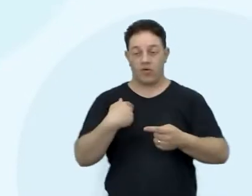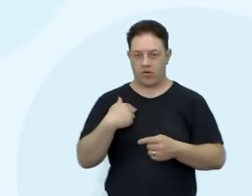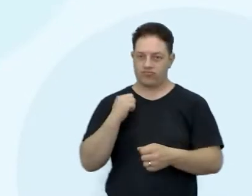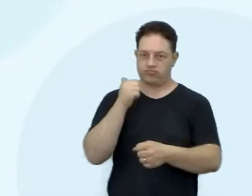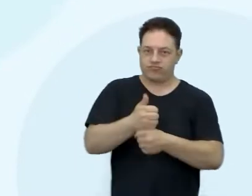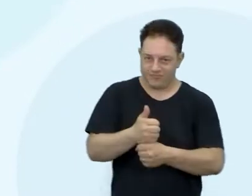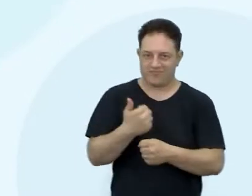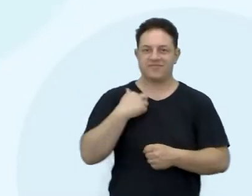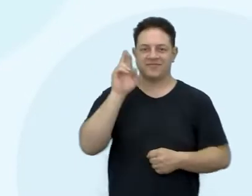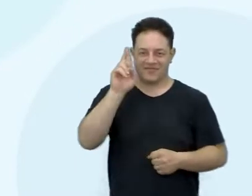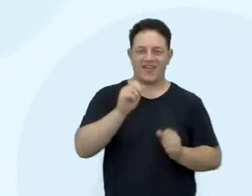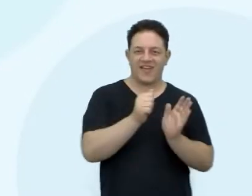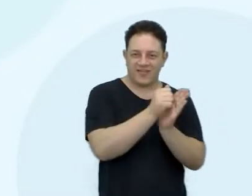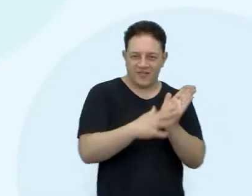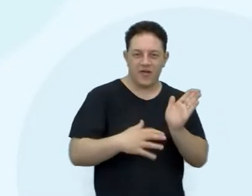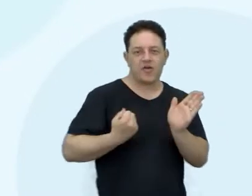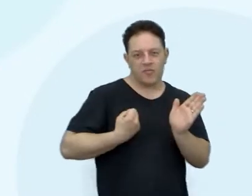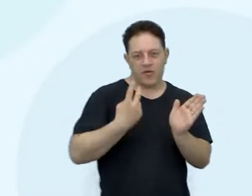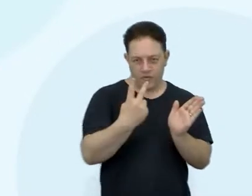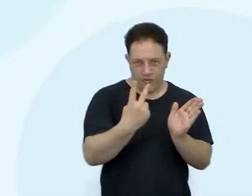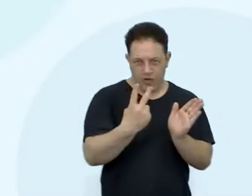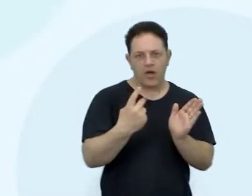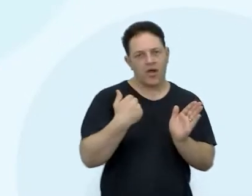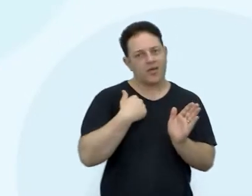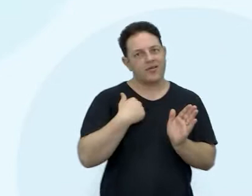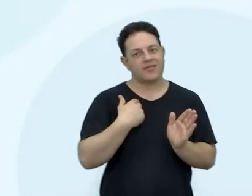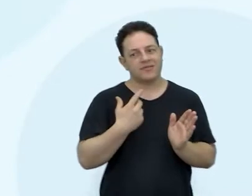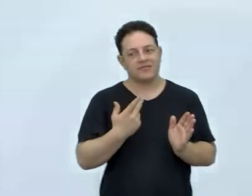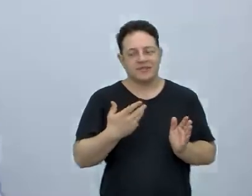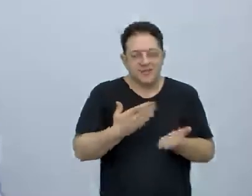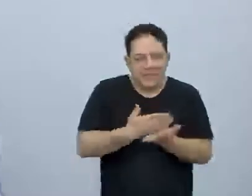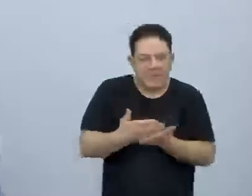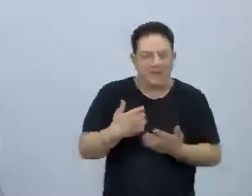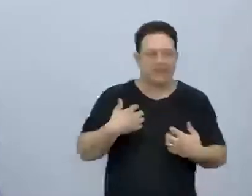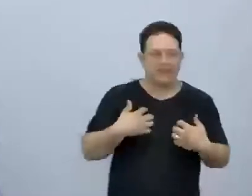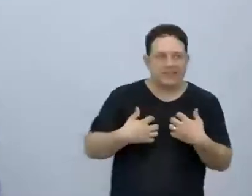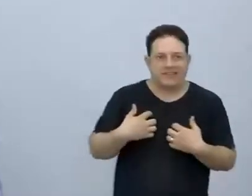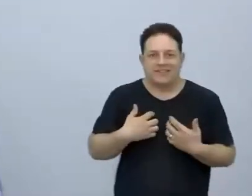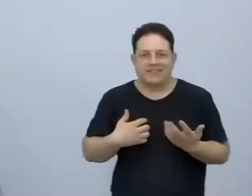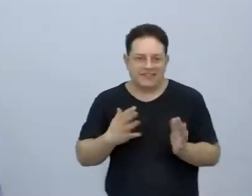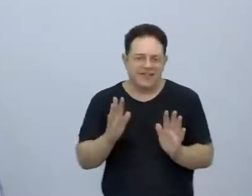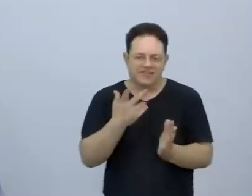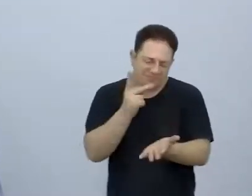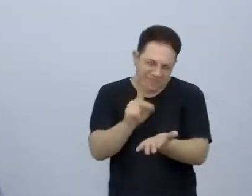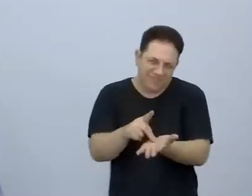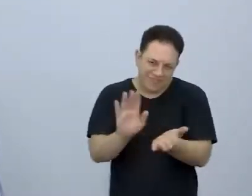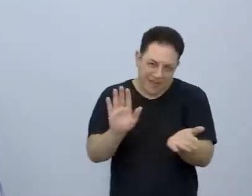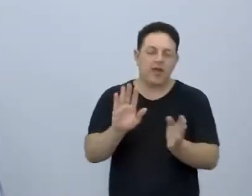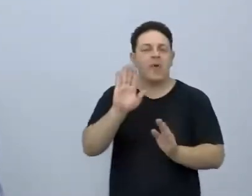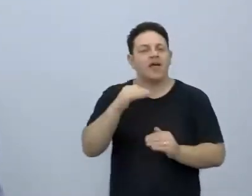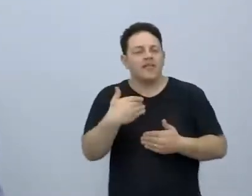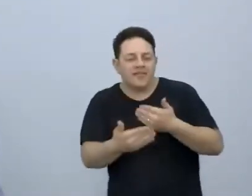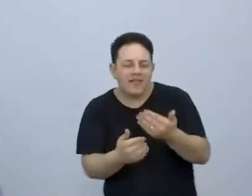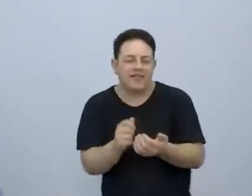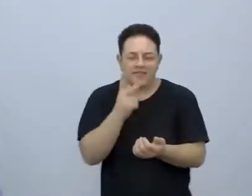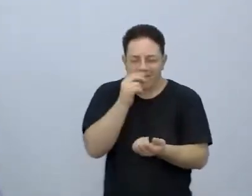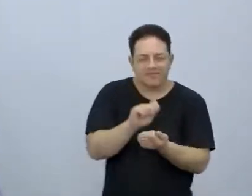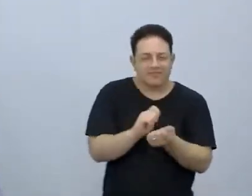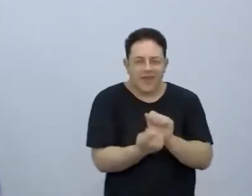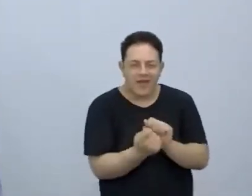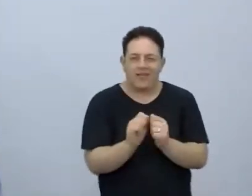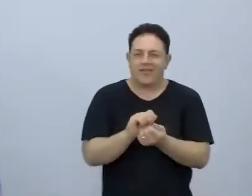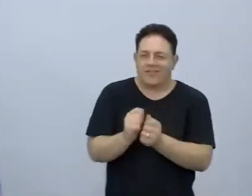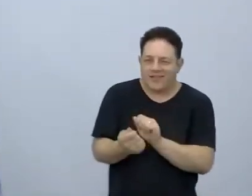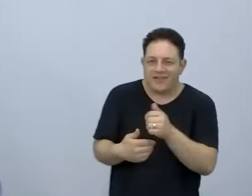e eu confesso a vocês, eu fiquei meio receoso no começo, mas a gente vai dando um jeitinho, né?